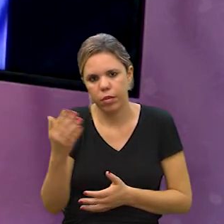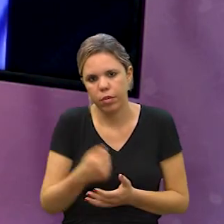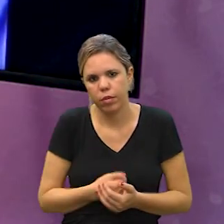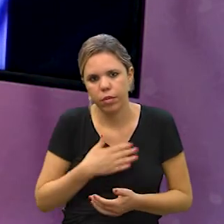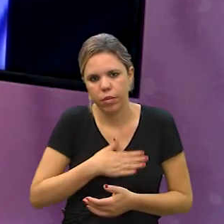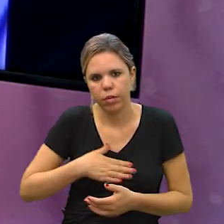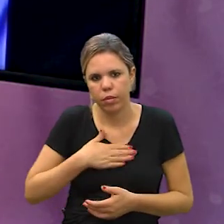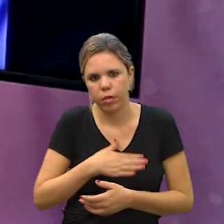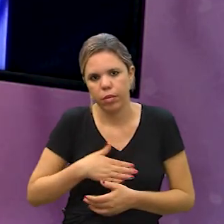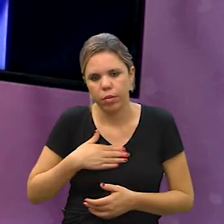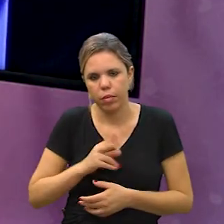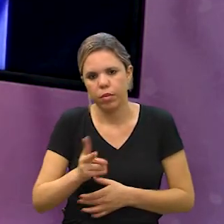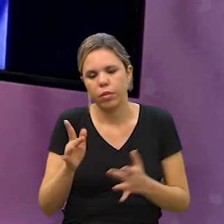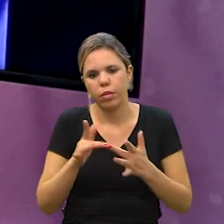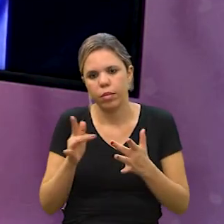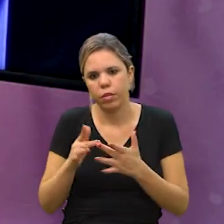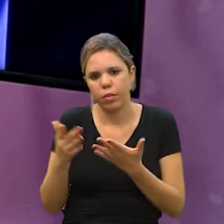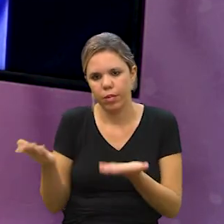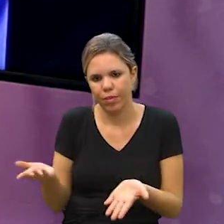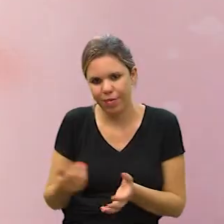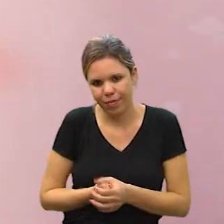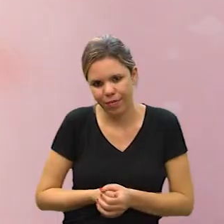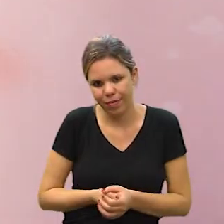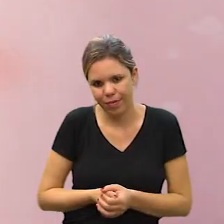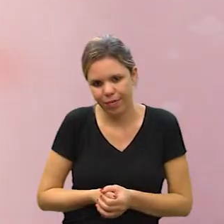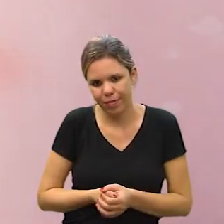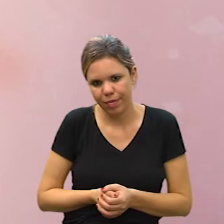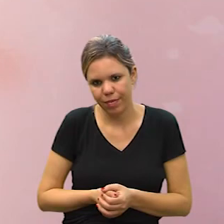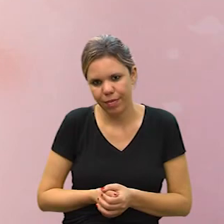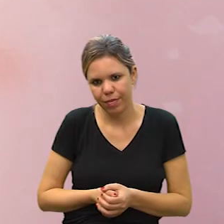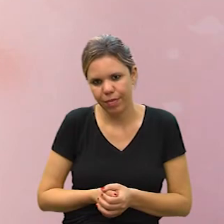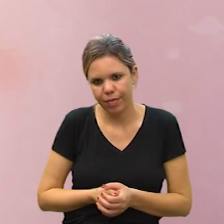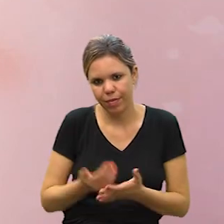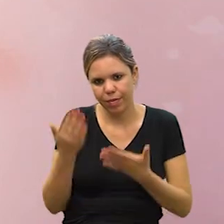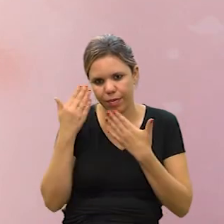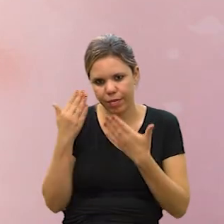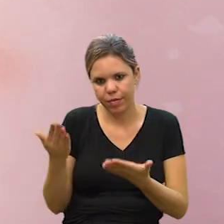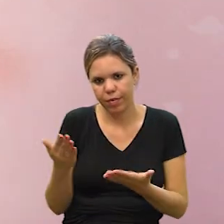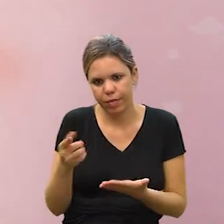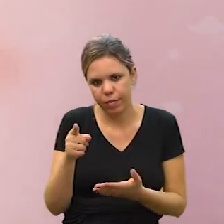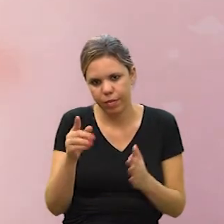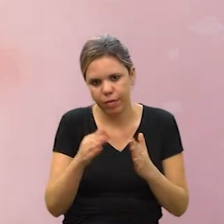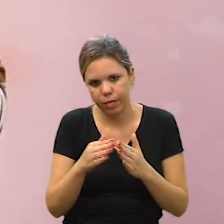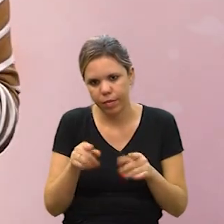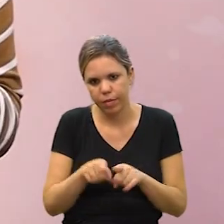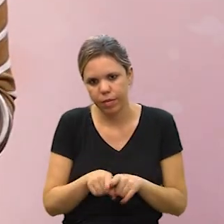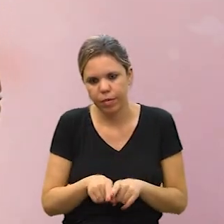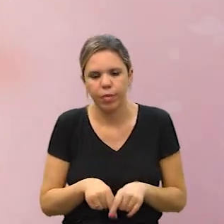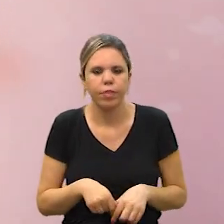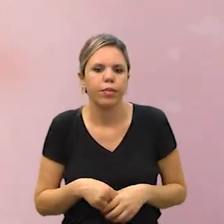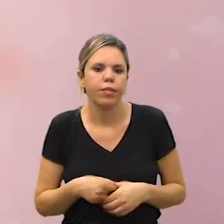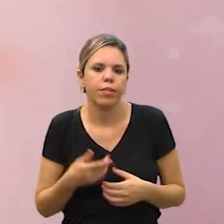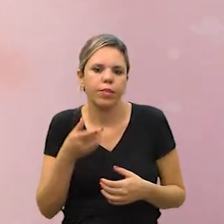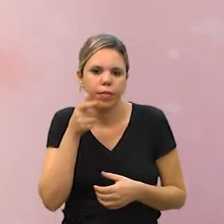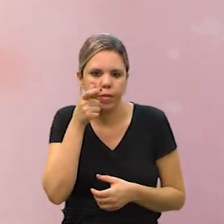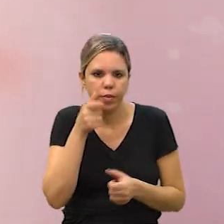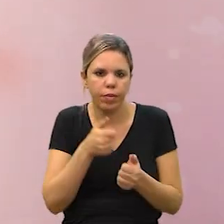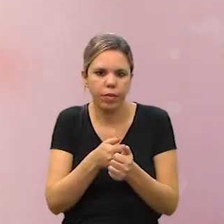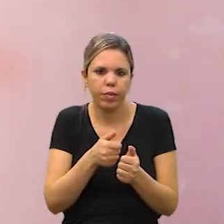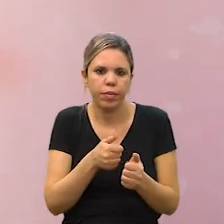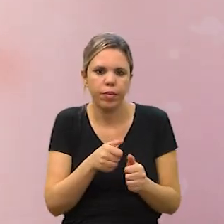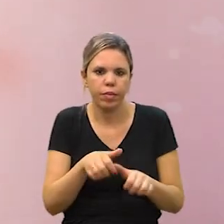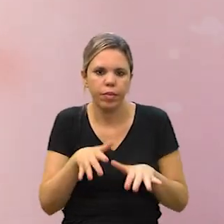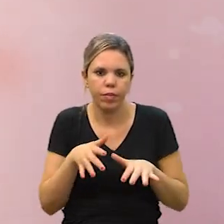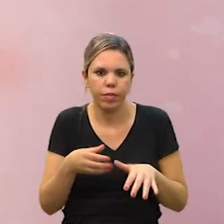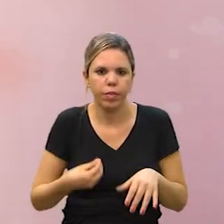você não prazer manter esse contato com vocês mais uma vez muito obrigada você de casa também muito obrigada pela companhia